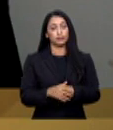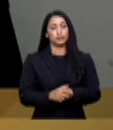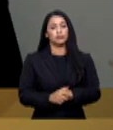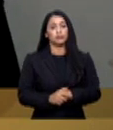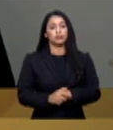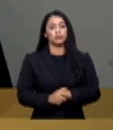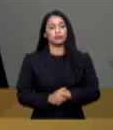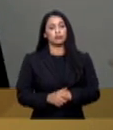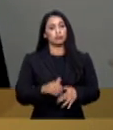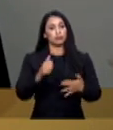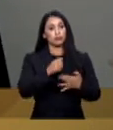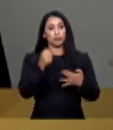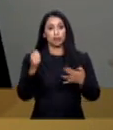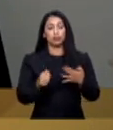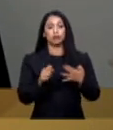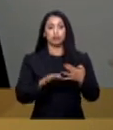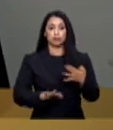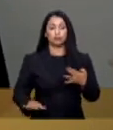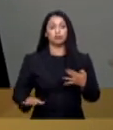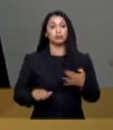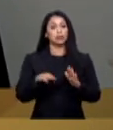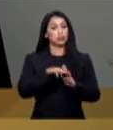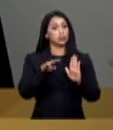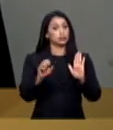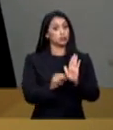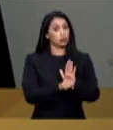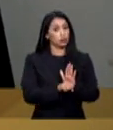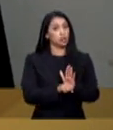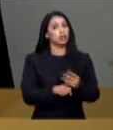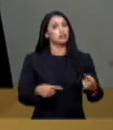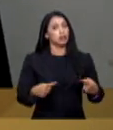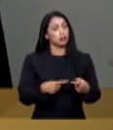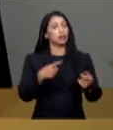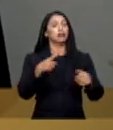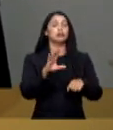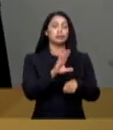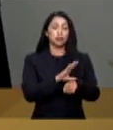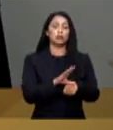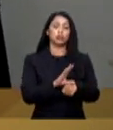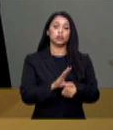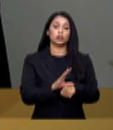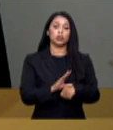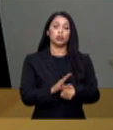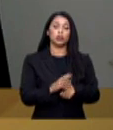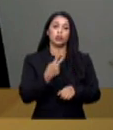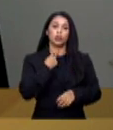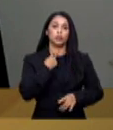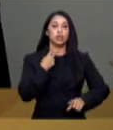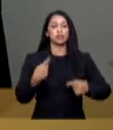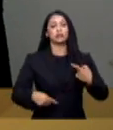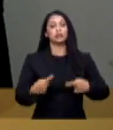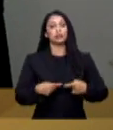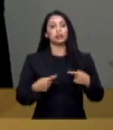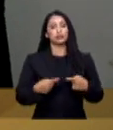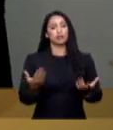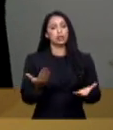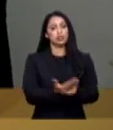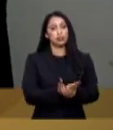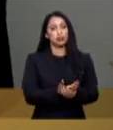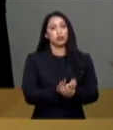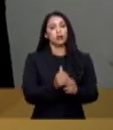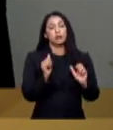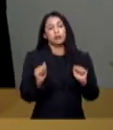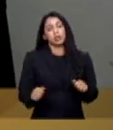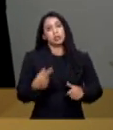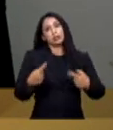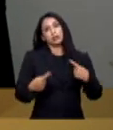à jurisdição. Lembrando sempre que o mandado de segurança é uma garantia constitucional. Portanto, o que não possa ser discutido nessa ação poderá ser discutido em outras